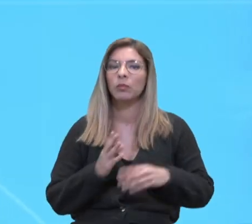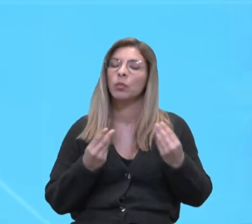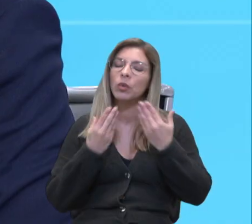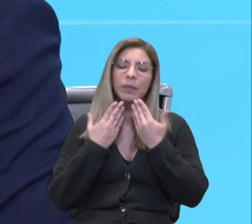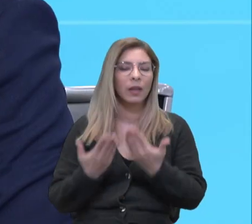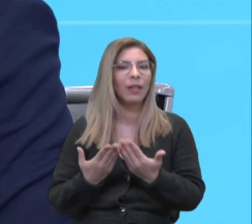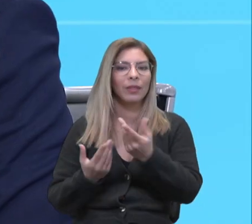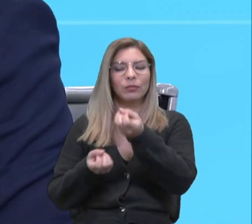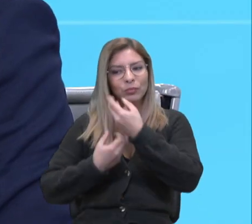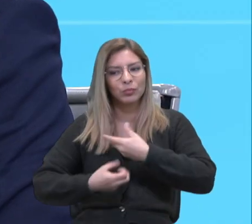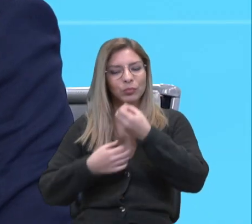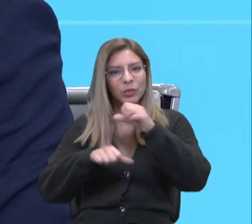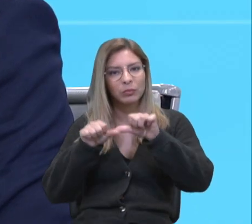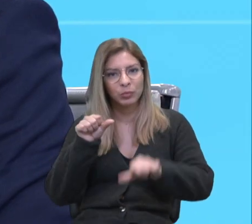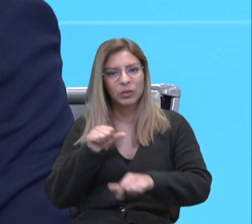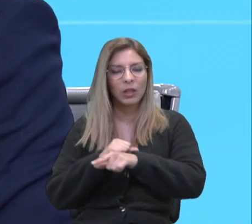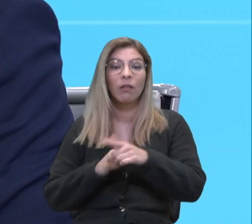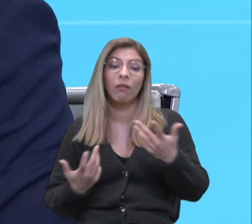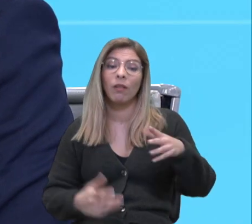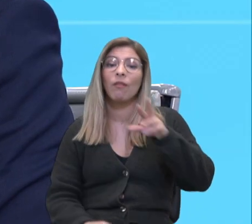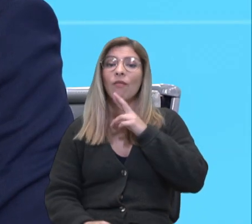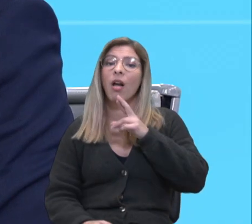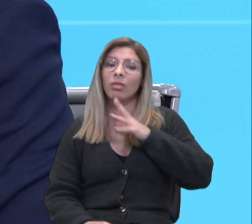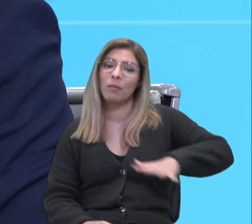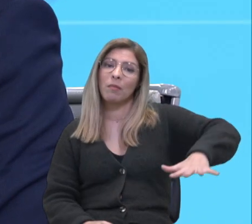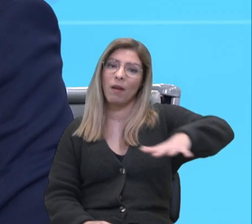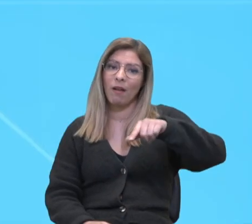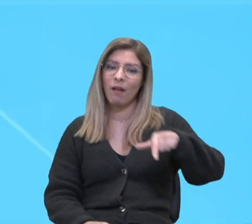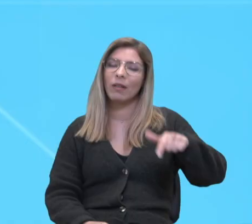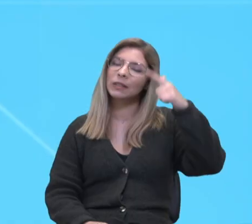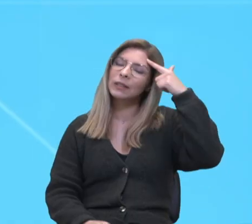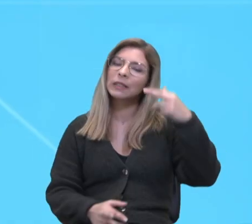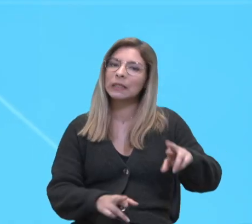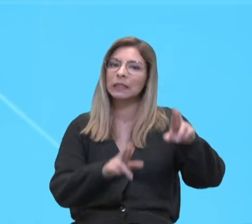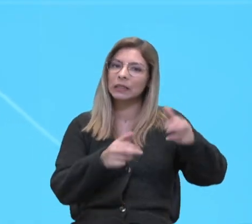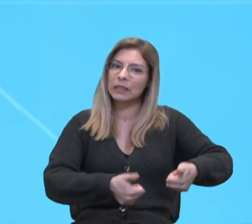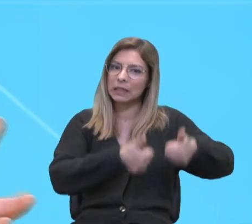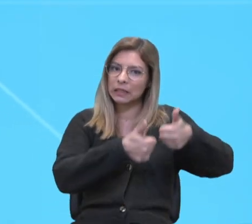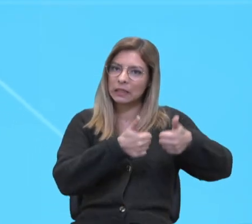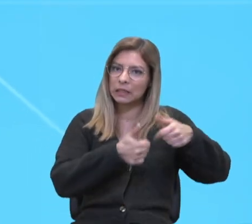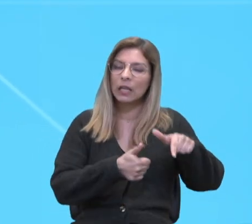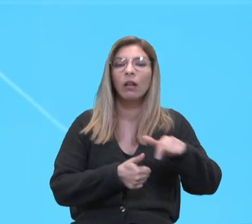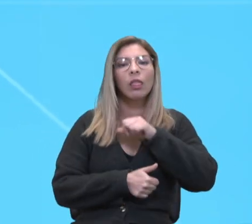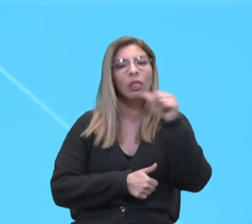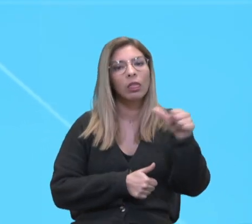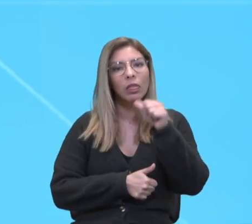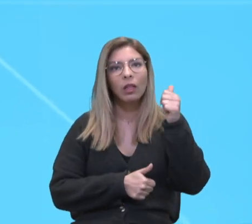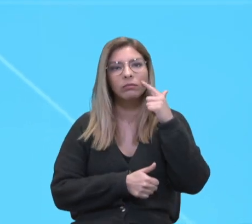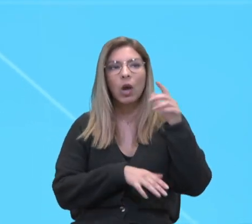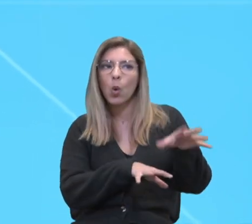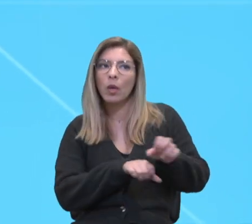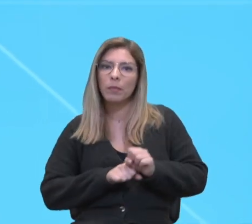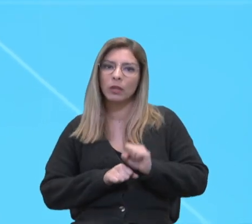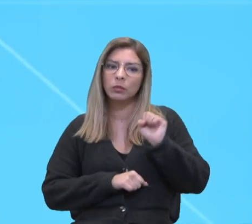esta partilha e Fátima a assumir-se como este lugar de esperança também e tradicionalmente de acolhimento também aos